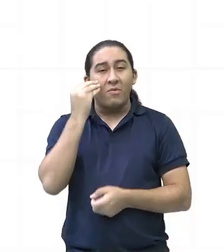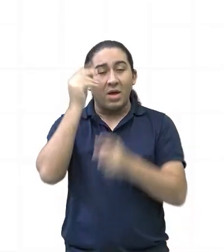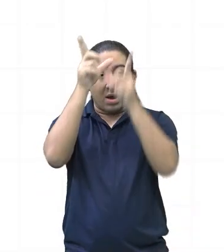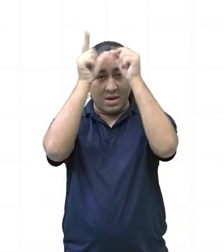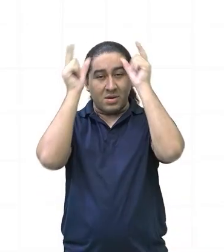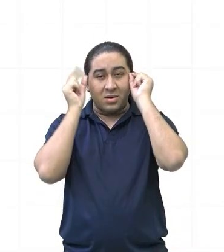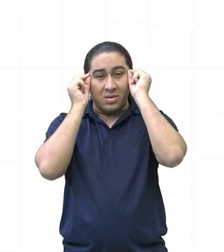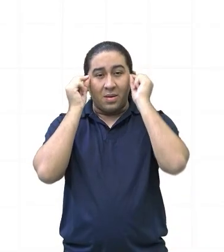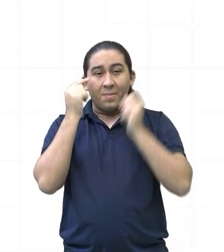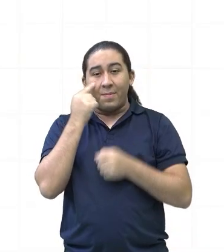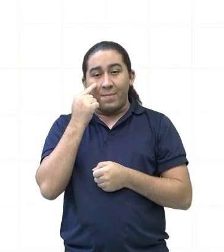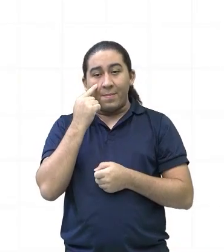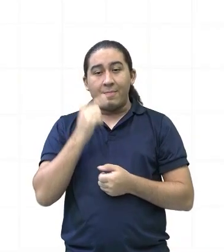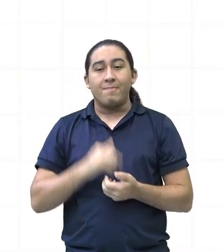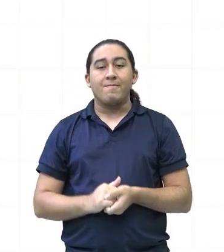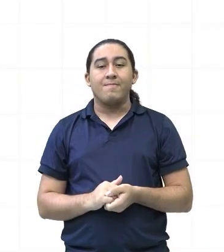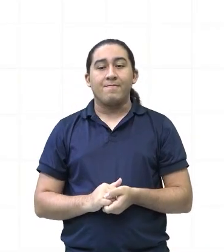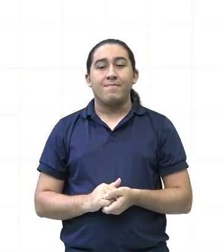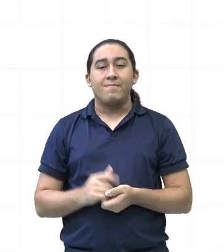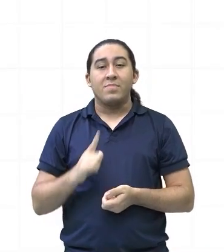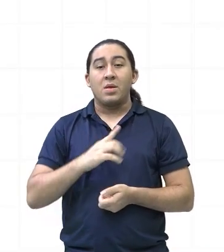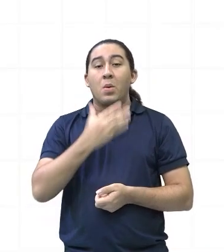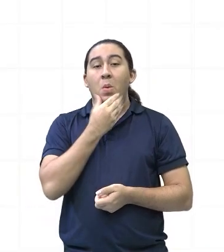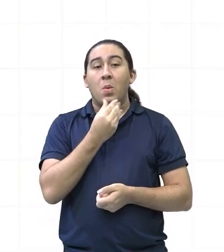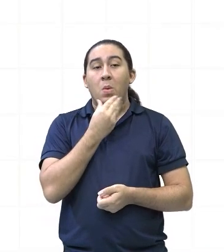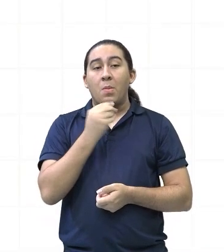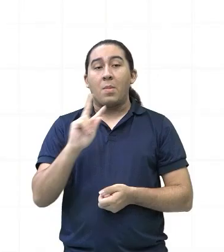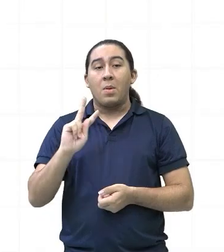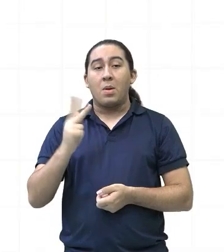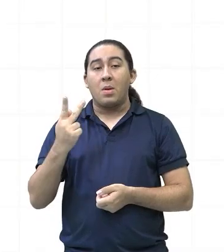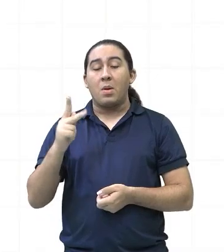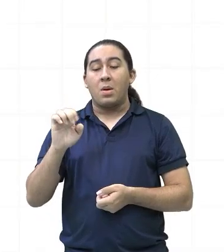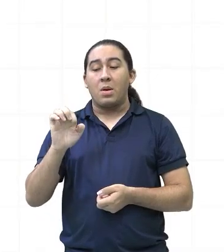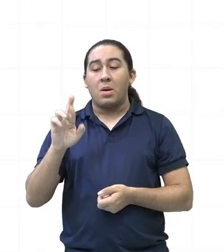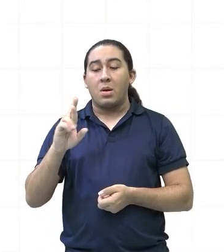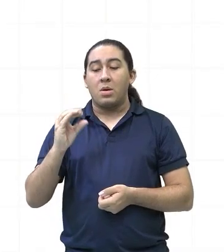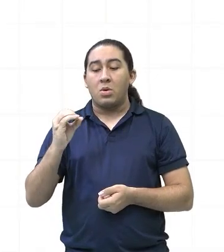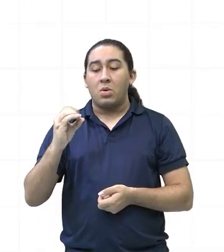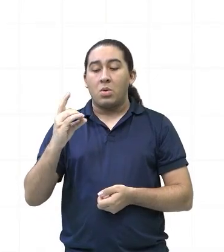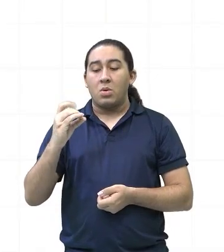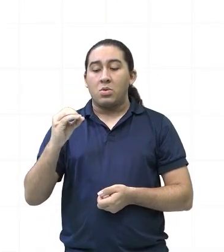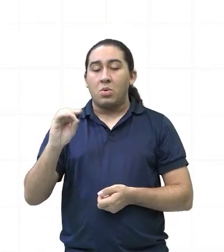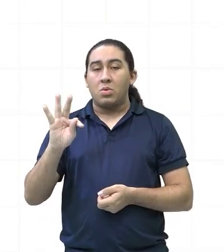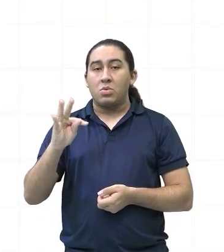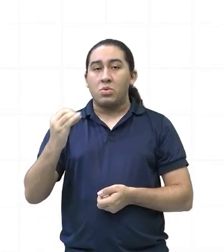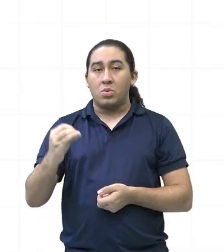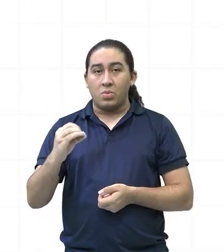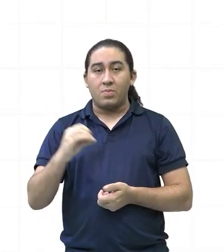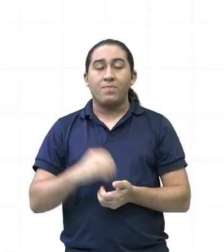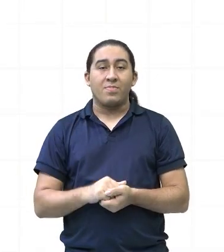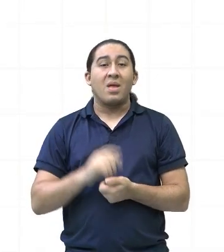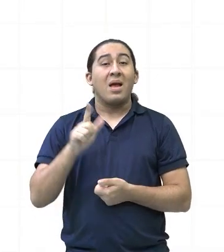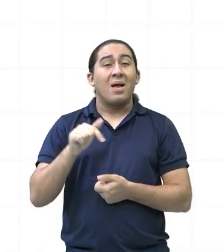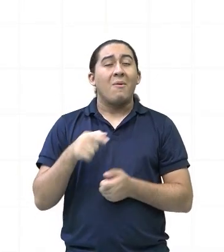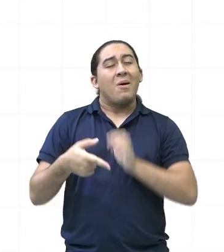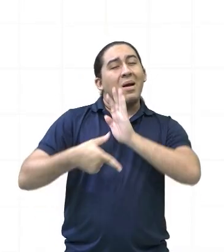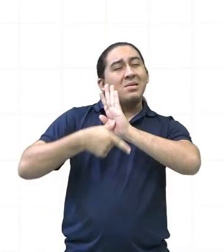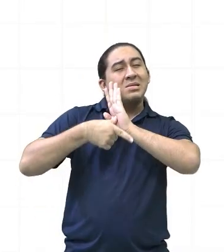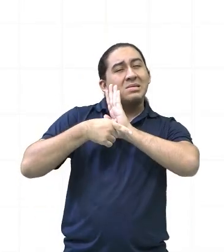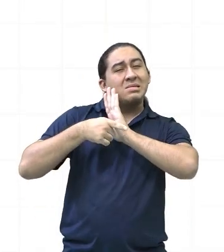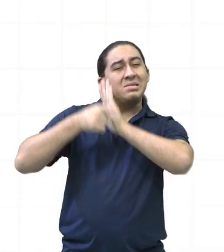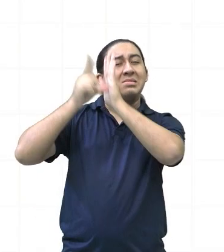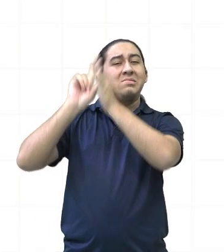comigo, nós temos, então, aí o Heródoto, tá? Que ele é, então, o antigo historiador grego.